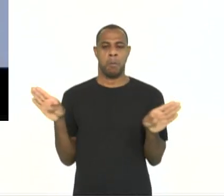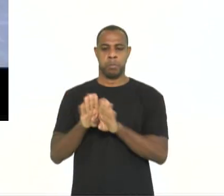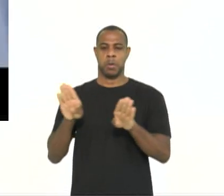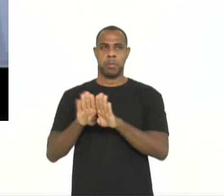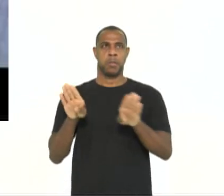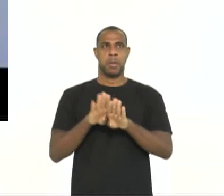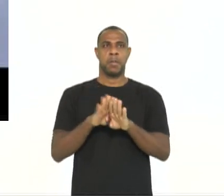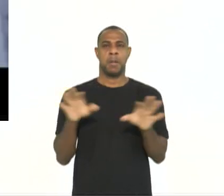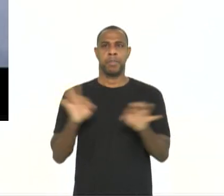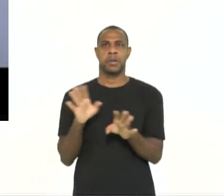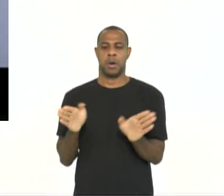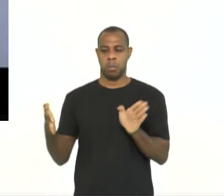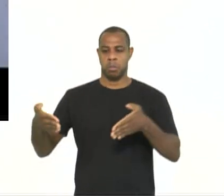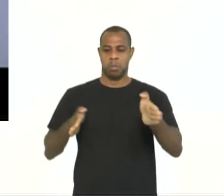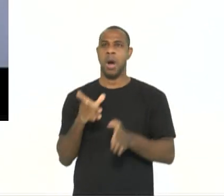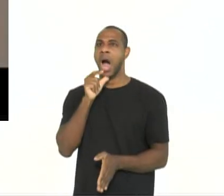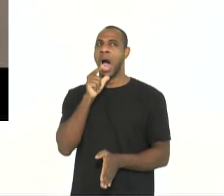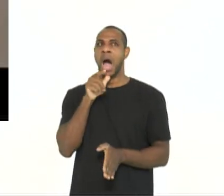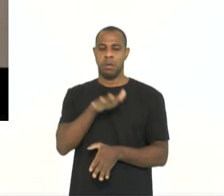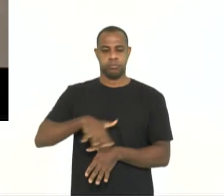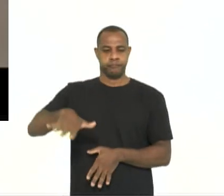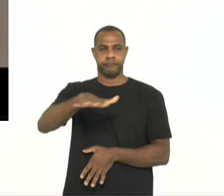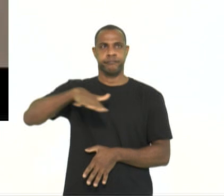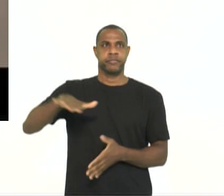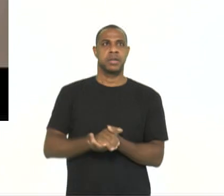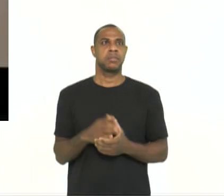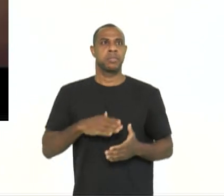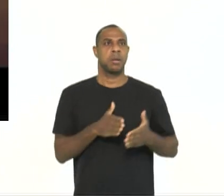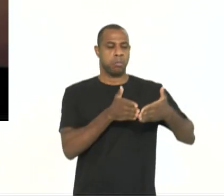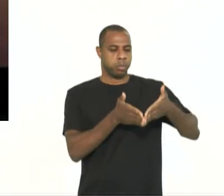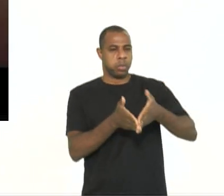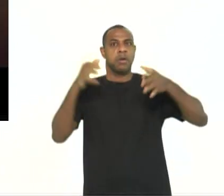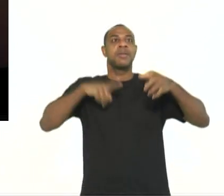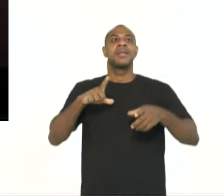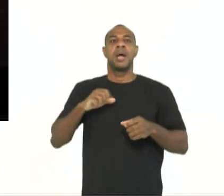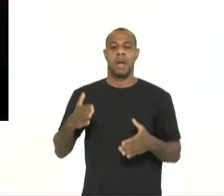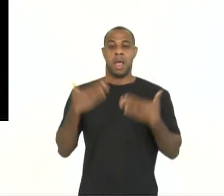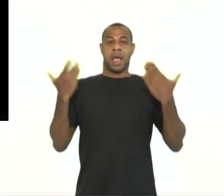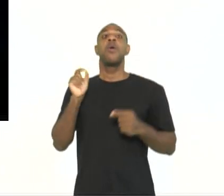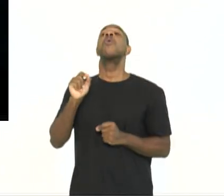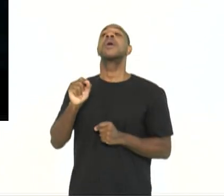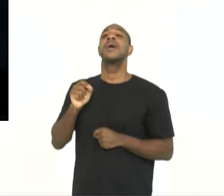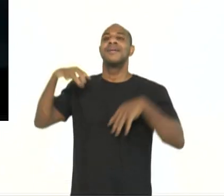formar o reservatório. E aí, vem do céu a surpresa.